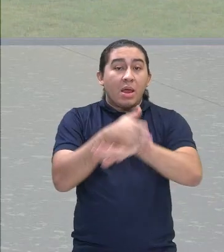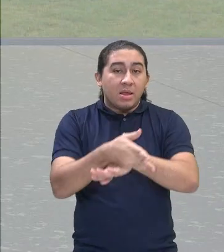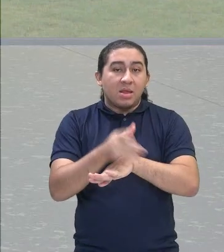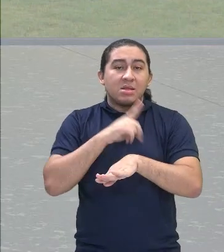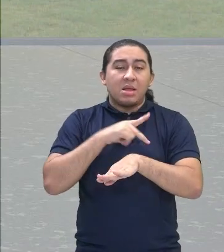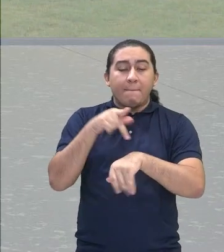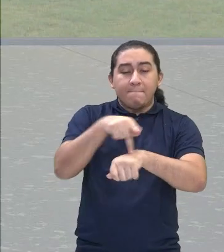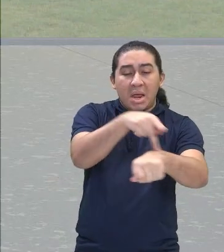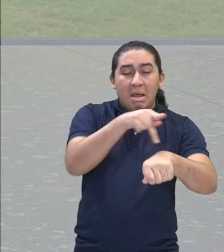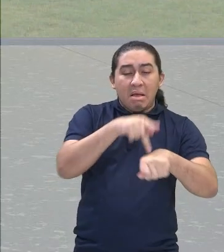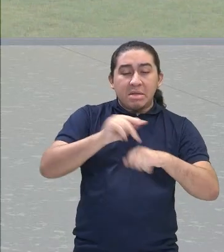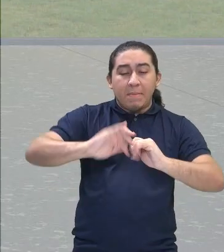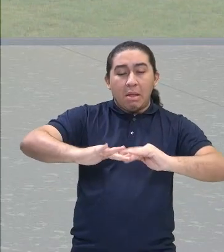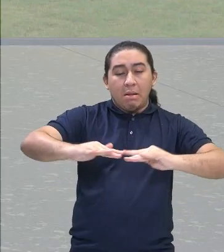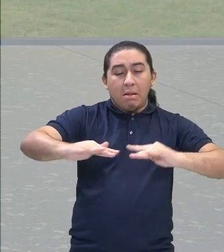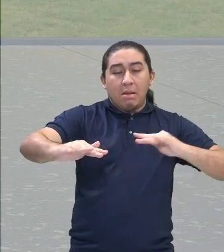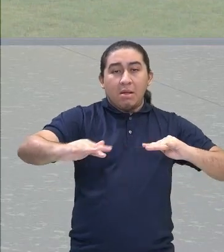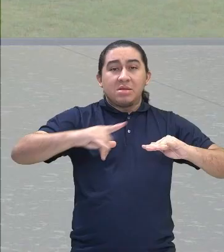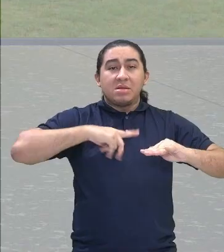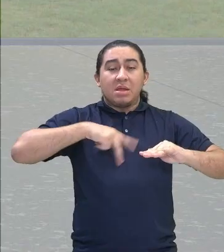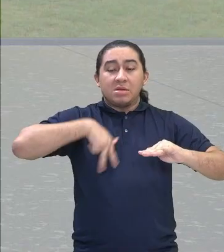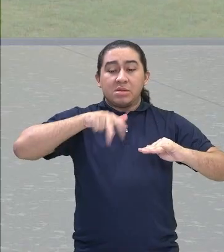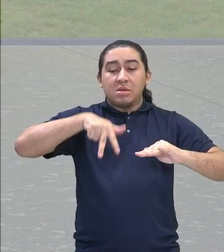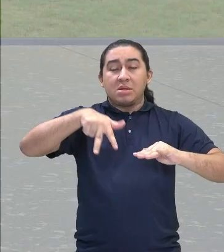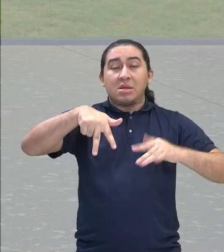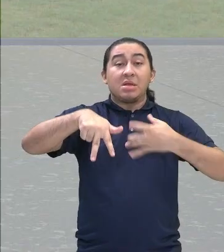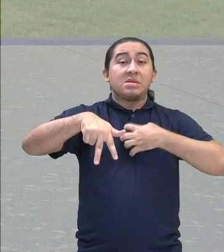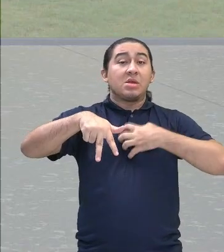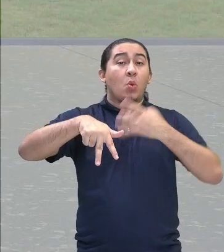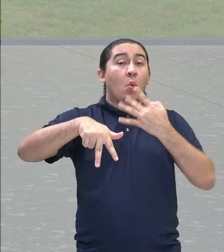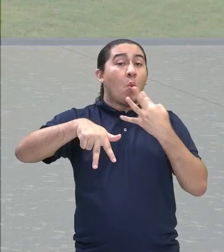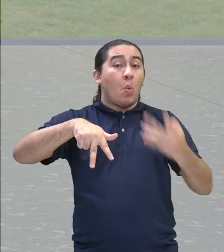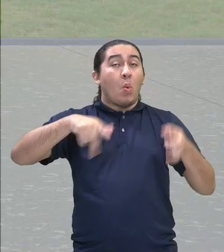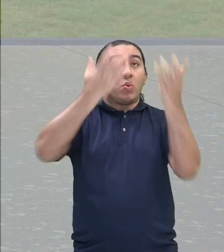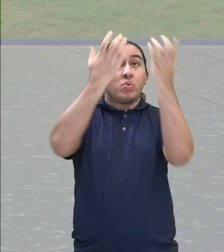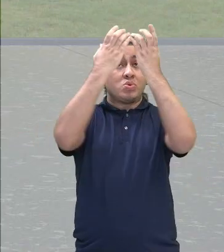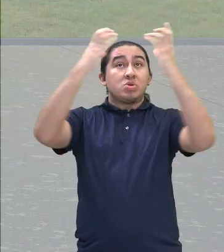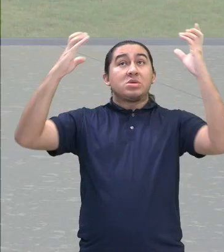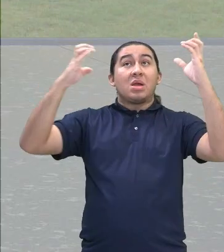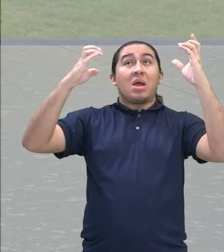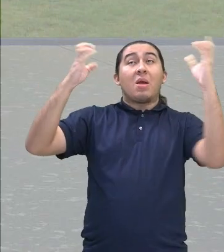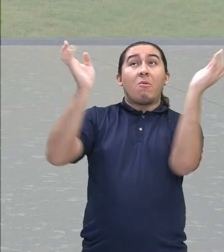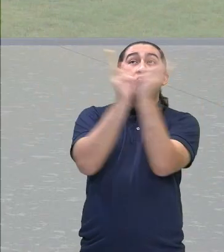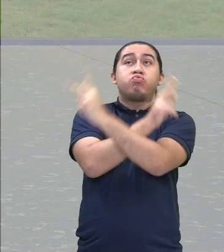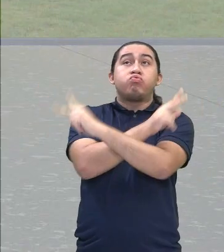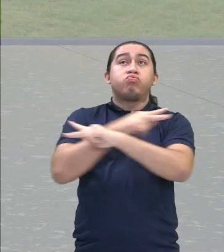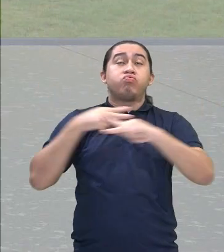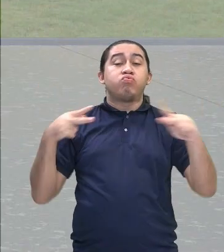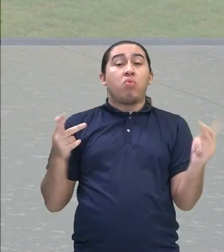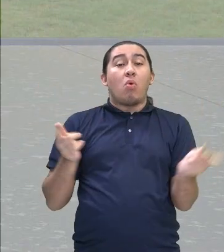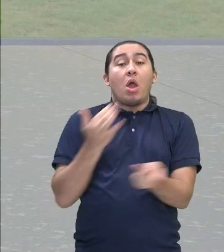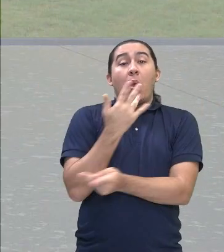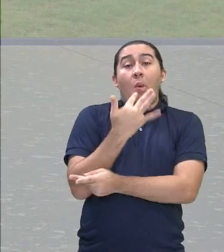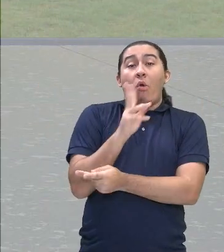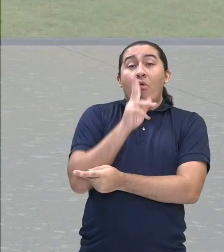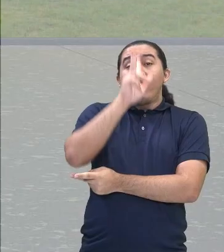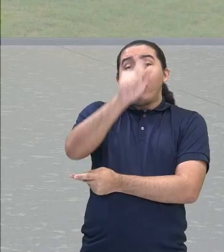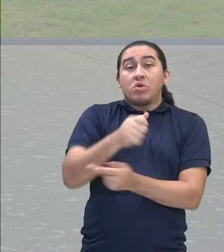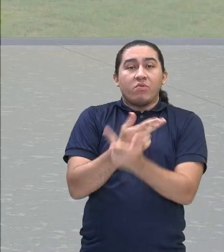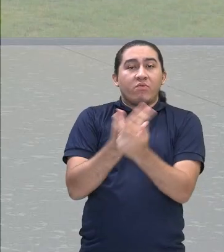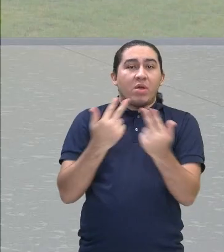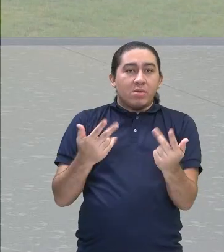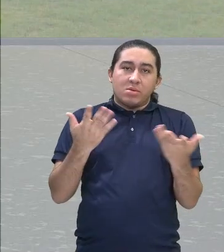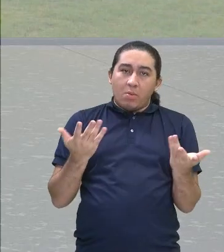pedrinhas, sente o barulho, as cores, o céu. Então, eles contam, essas obras interativas, ela conta